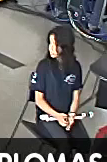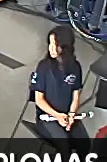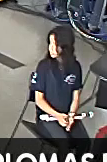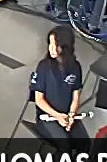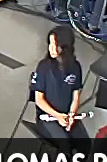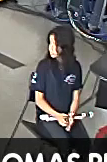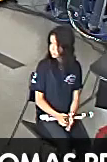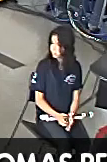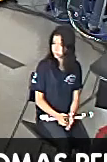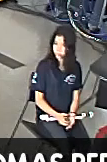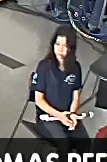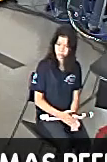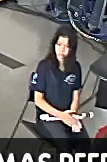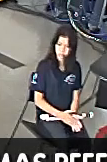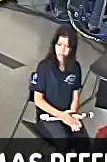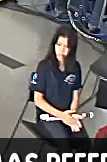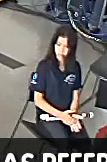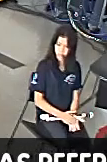Glória.